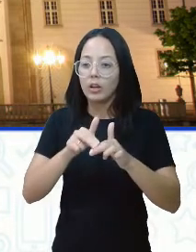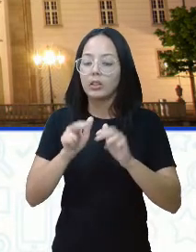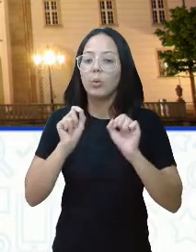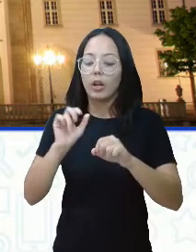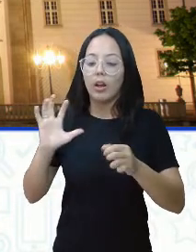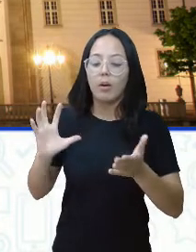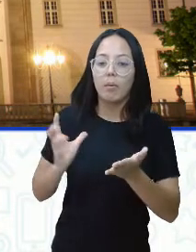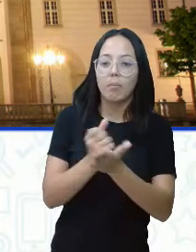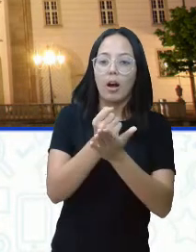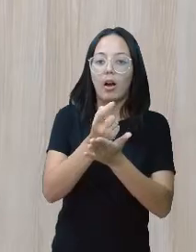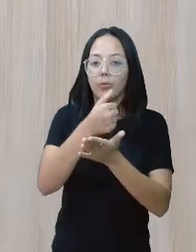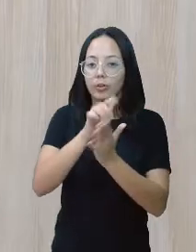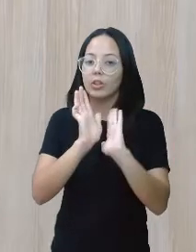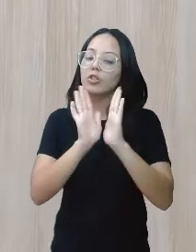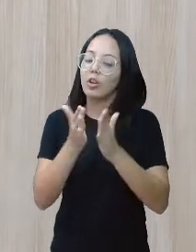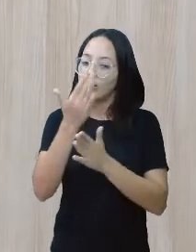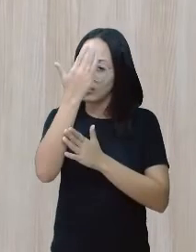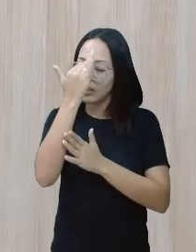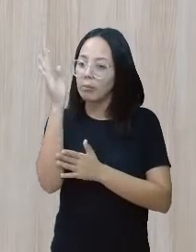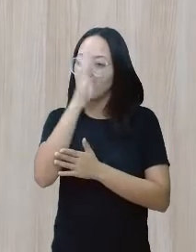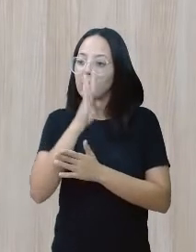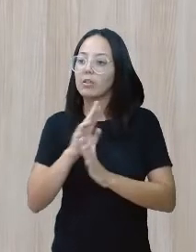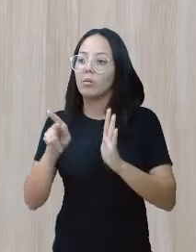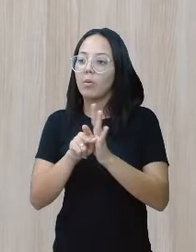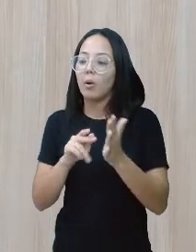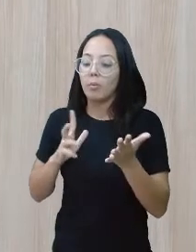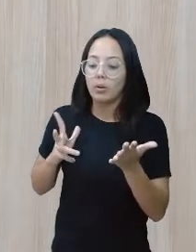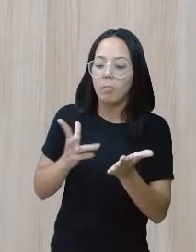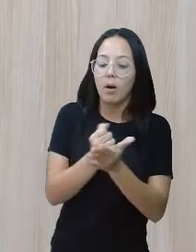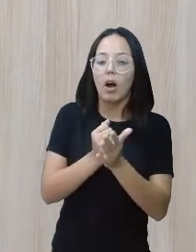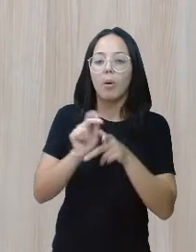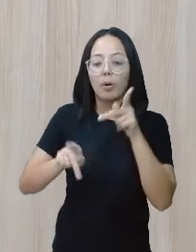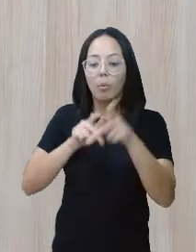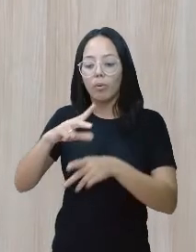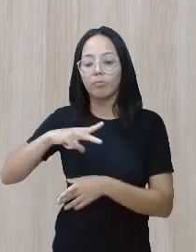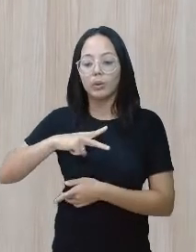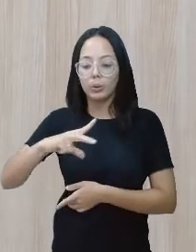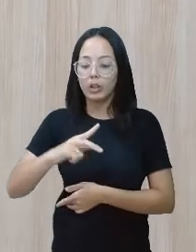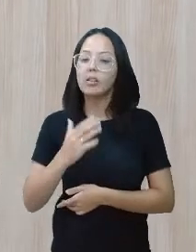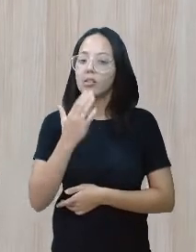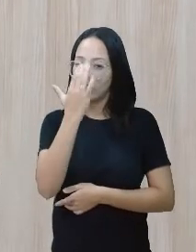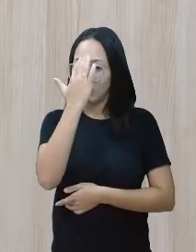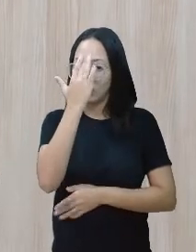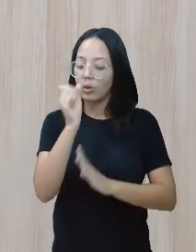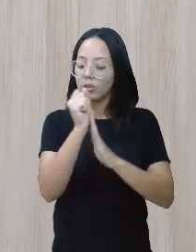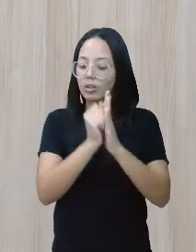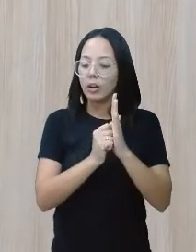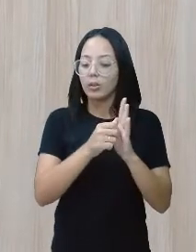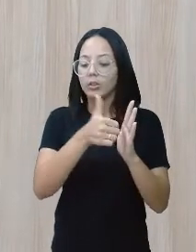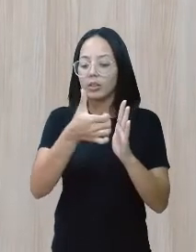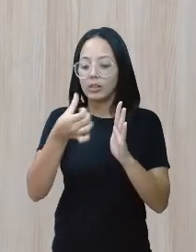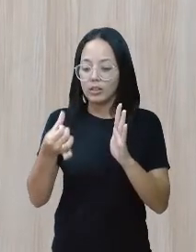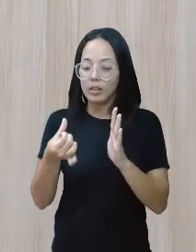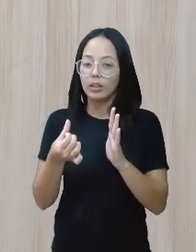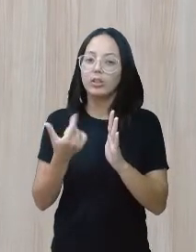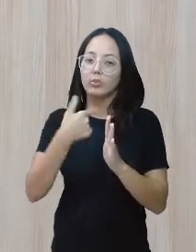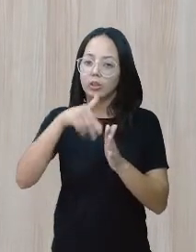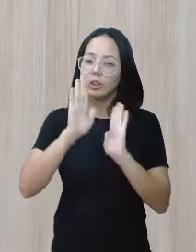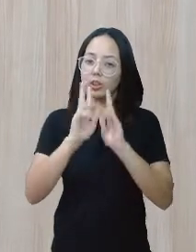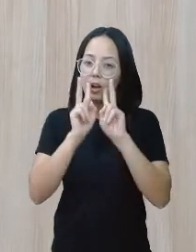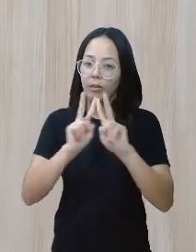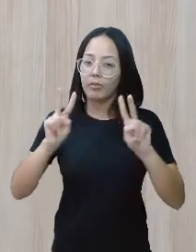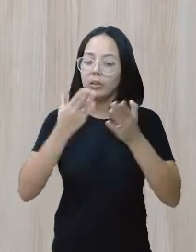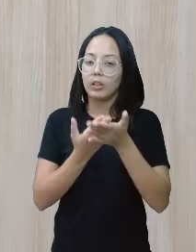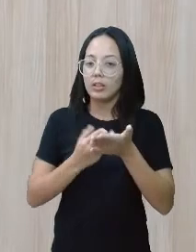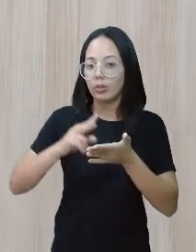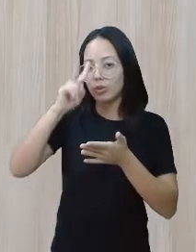Vocês estão cansados de saber que o Brasil foi colonizado pelos portugueses lá no século XVI, vocês já viram nas aulas